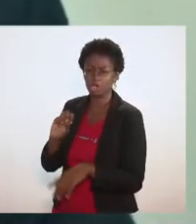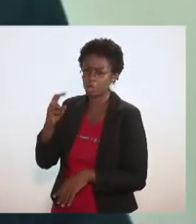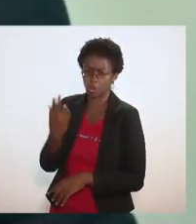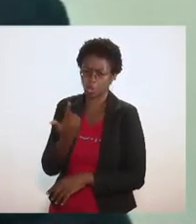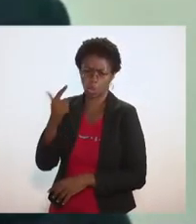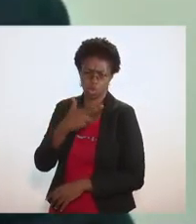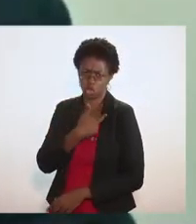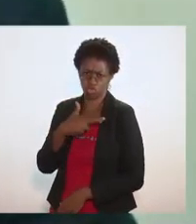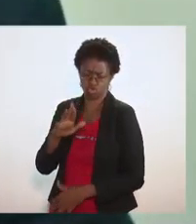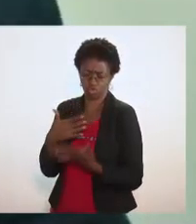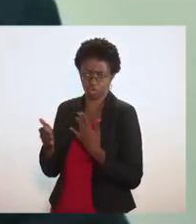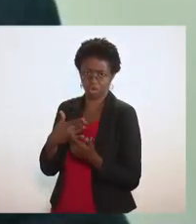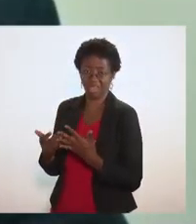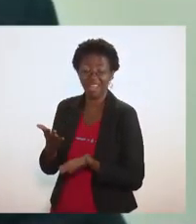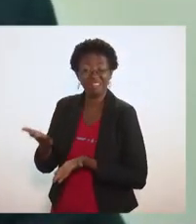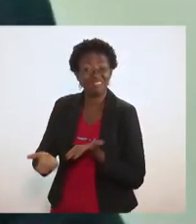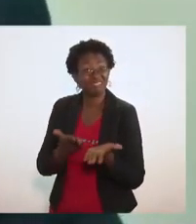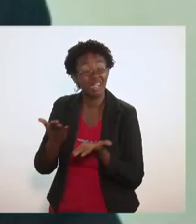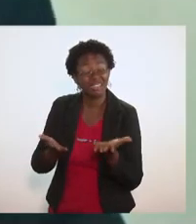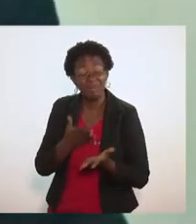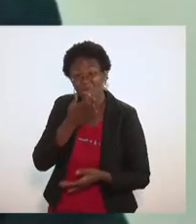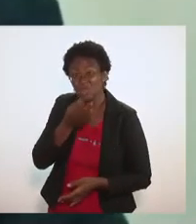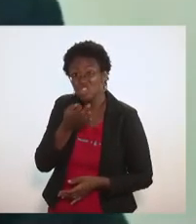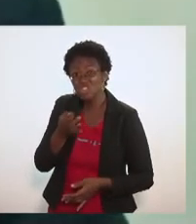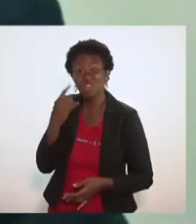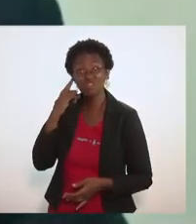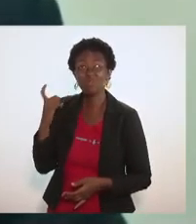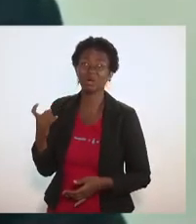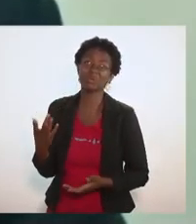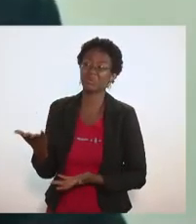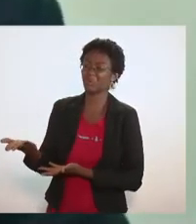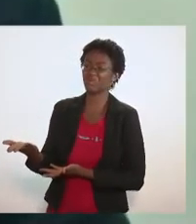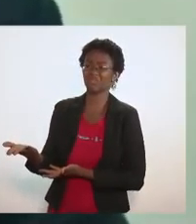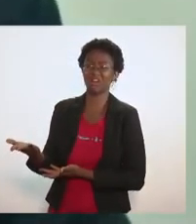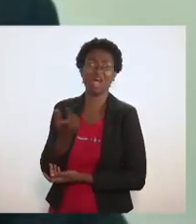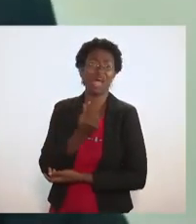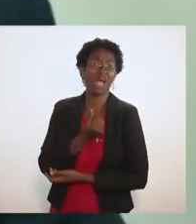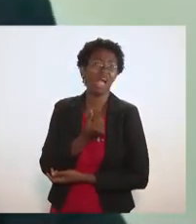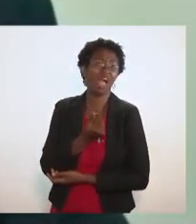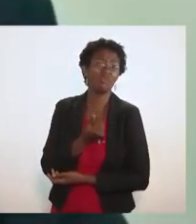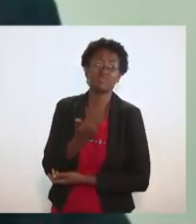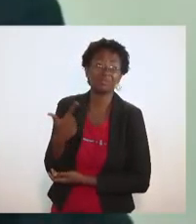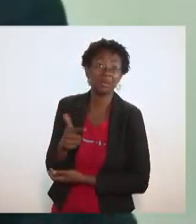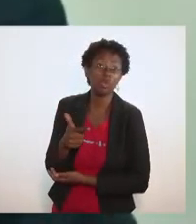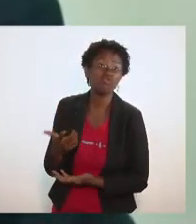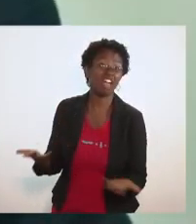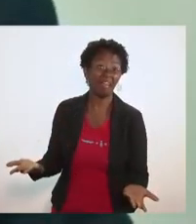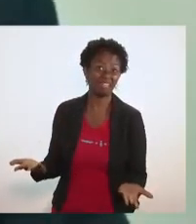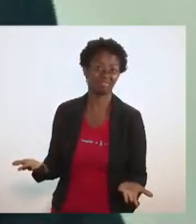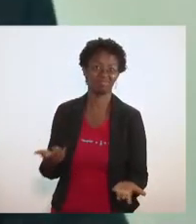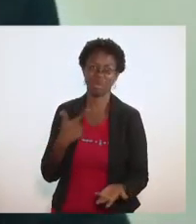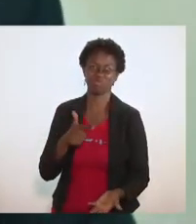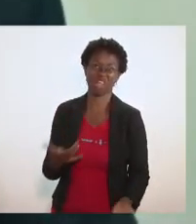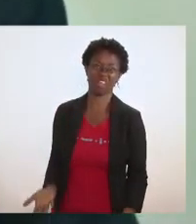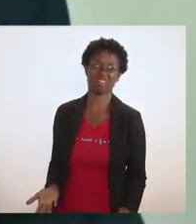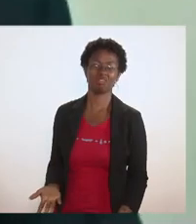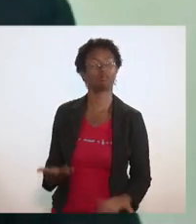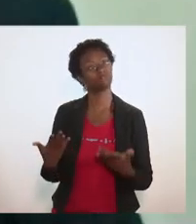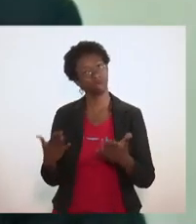redutos mais das comunidades, onde as pequenas igrejas estão ali, para fazer com que uma pequena